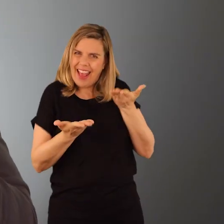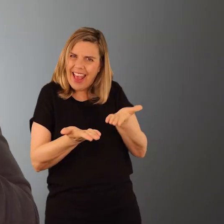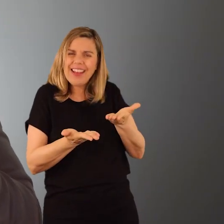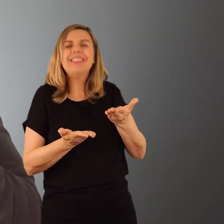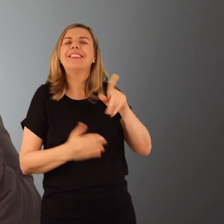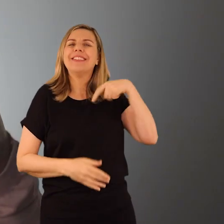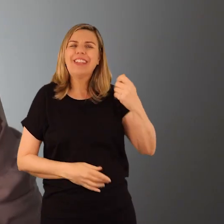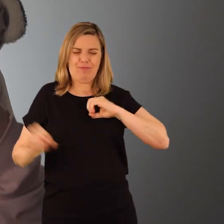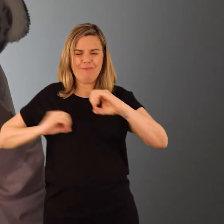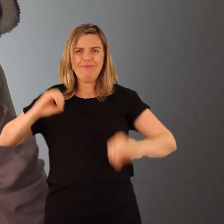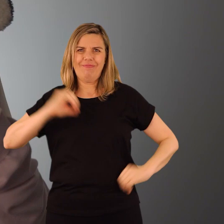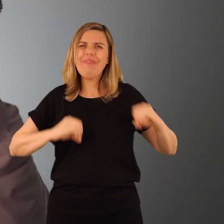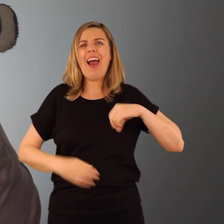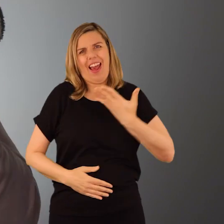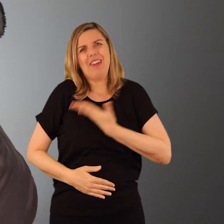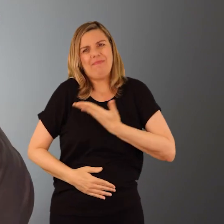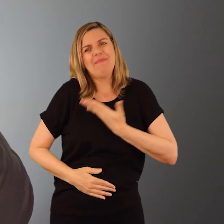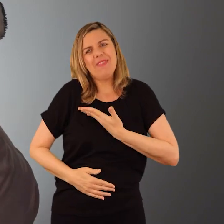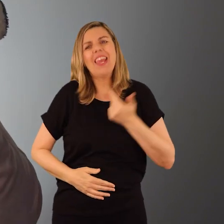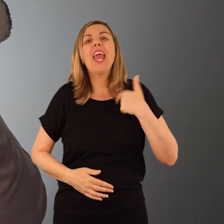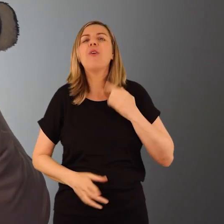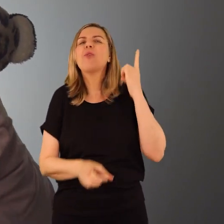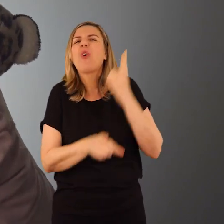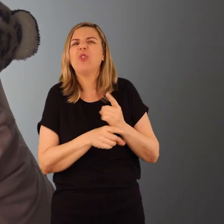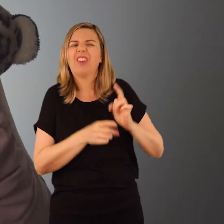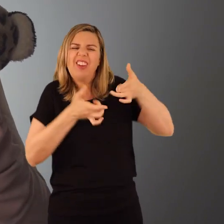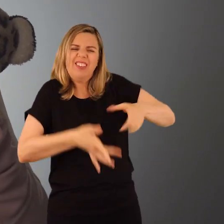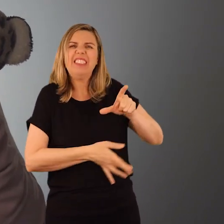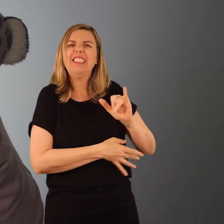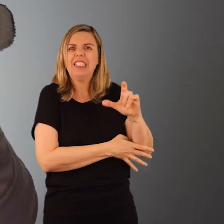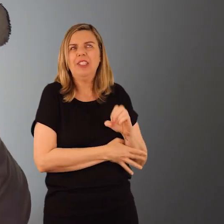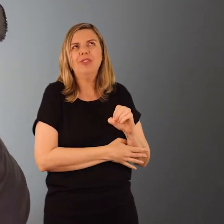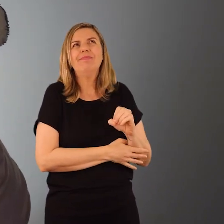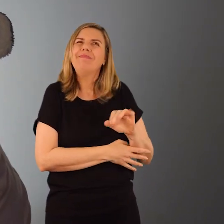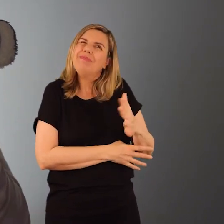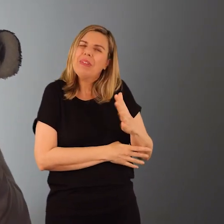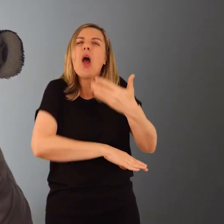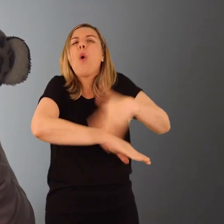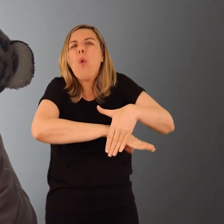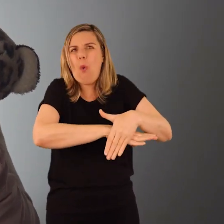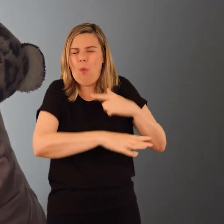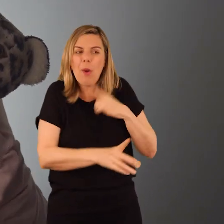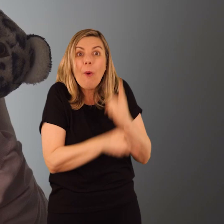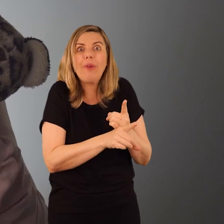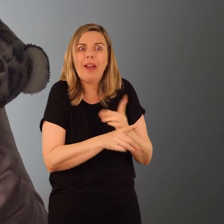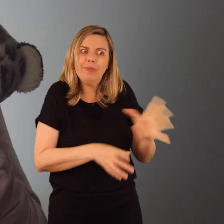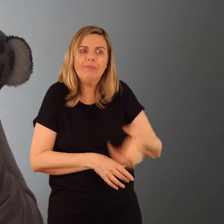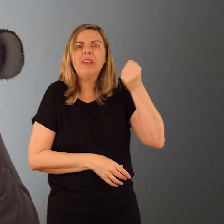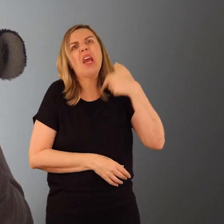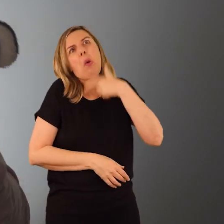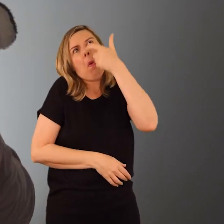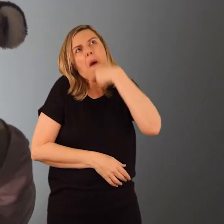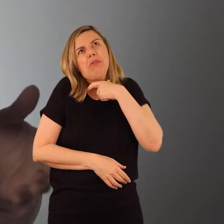aqui é a Tereza, né? É minha amiga, porque encontrei ela no lixo. Abraça a moncinha Não de foi pelúcia. bem no lixo, encontrei ela no meio da rua, assim, sabe? Eu acho que um